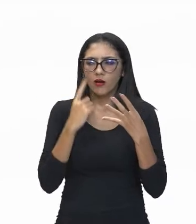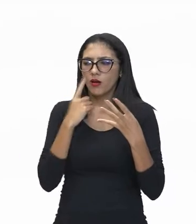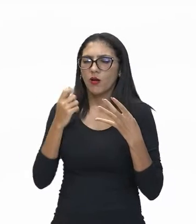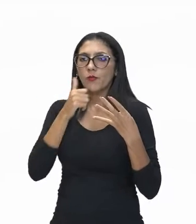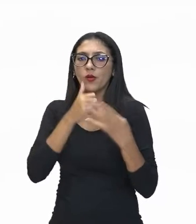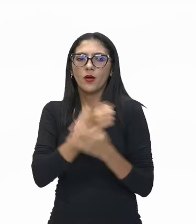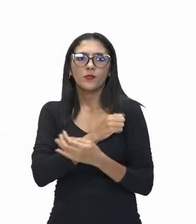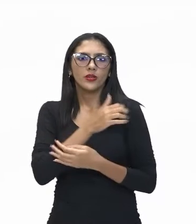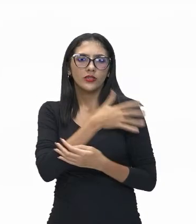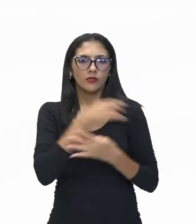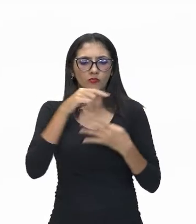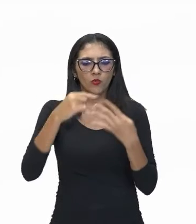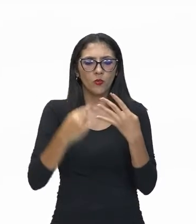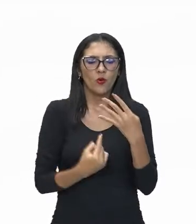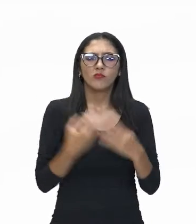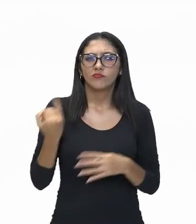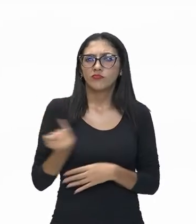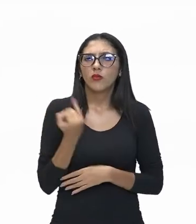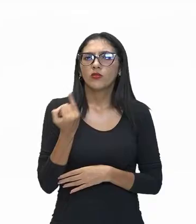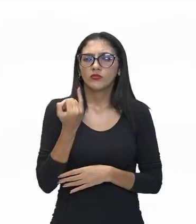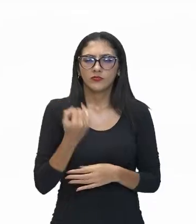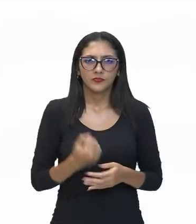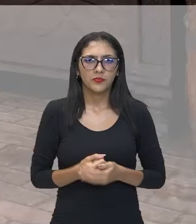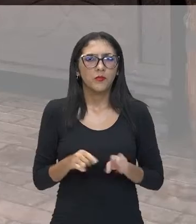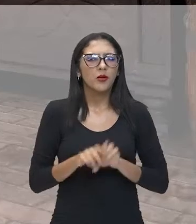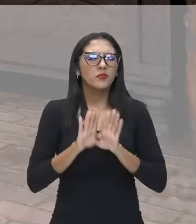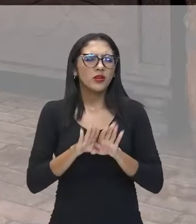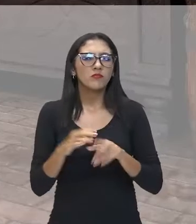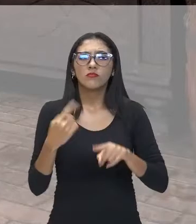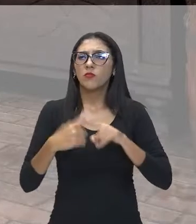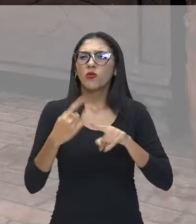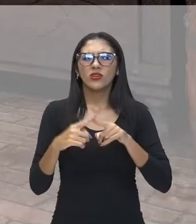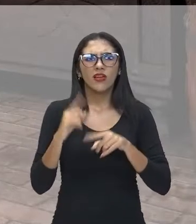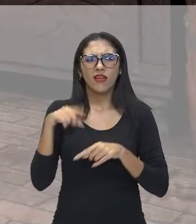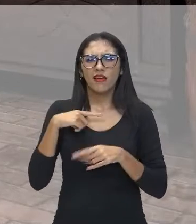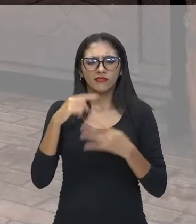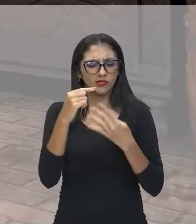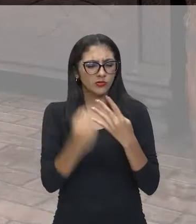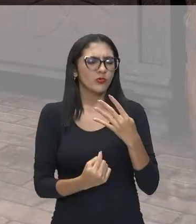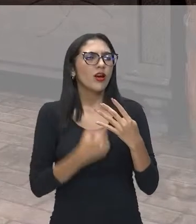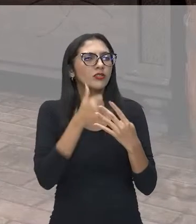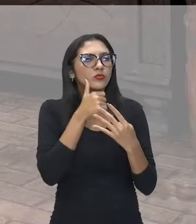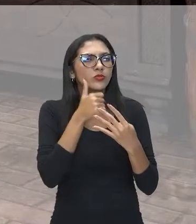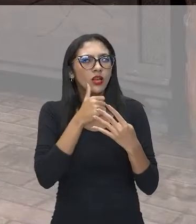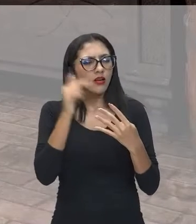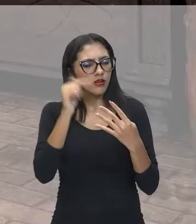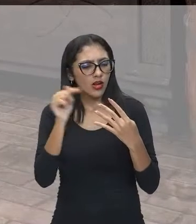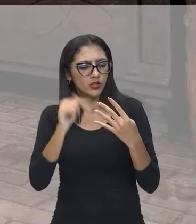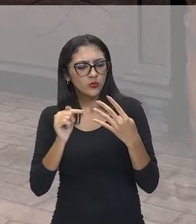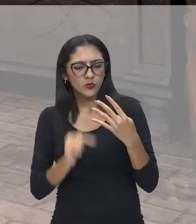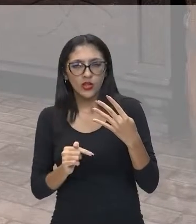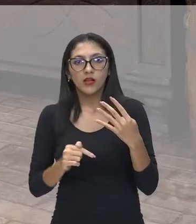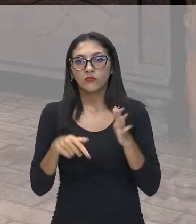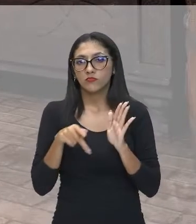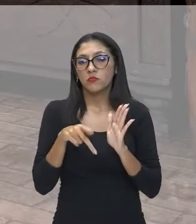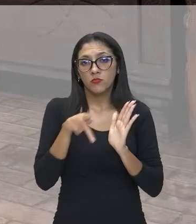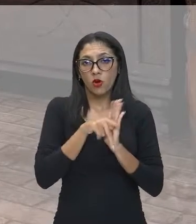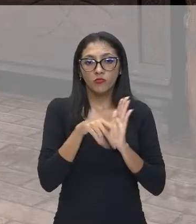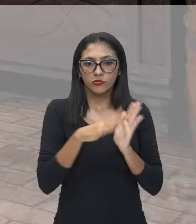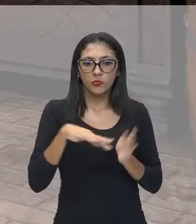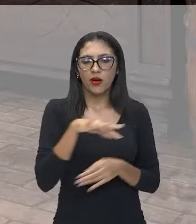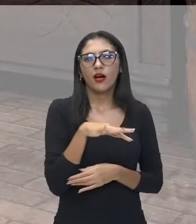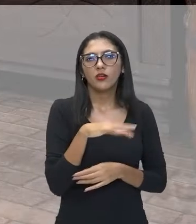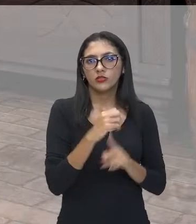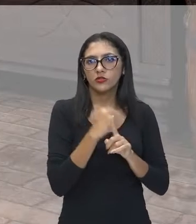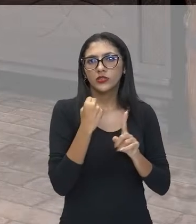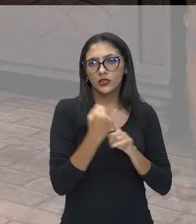4 mulheres importantes. Por que eu trouxe essas 4 mulheres importantes, né? Cada uma delas no seu ramo, boa parte delas aí tem a